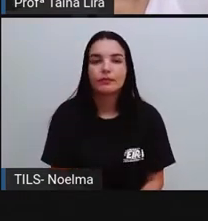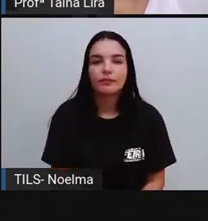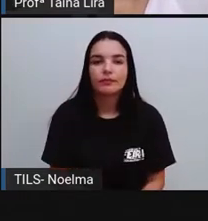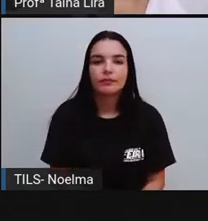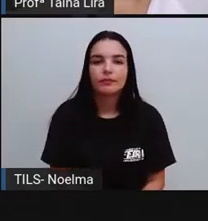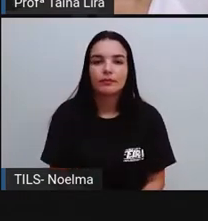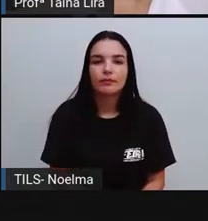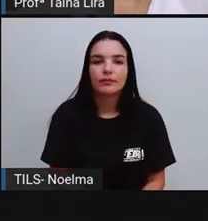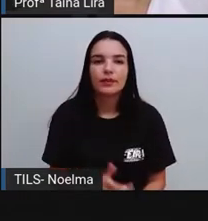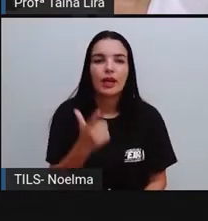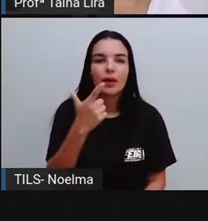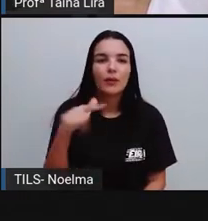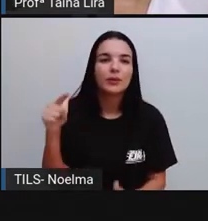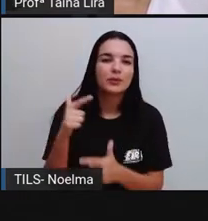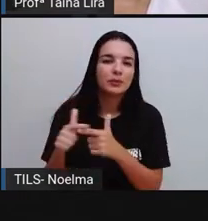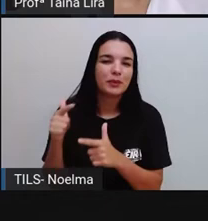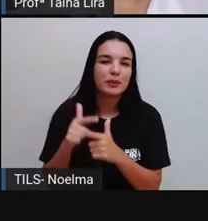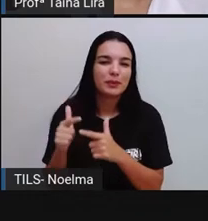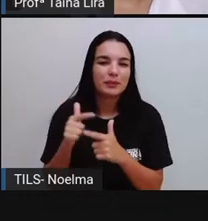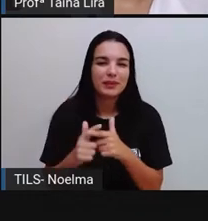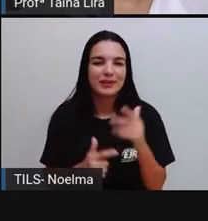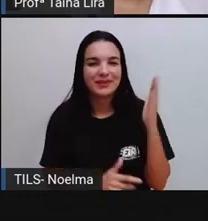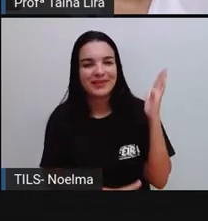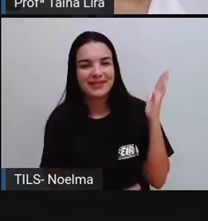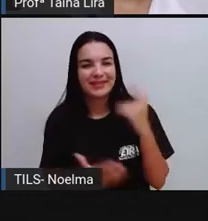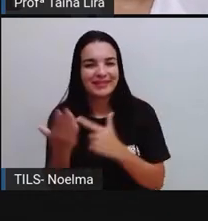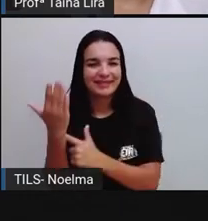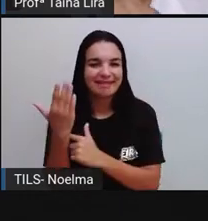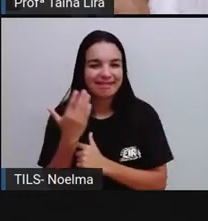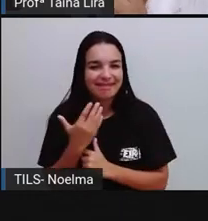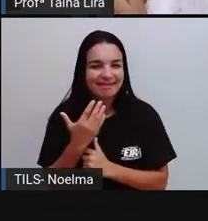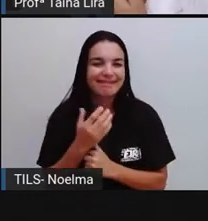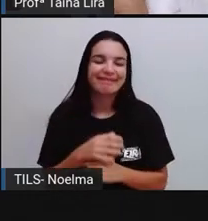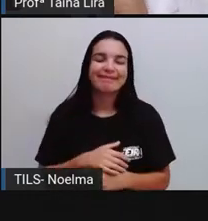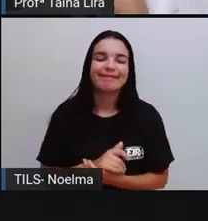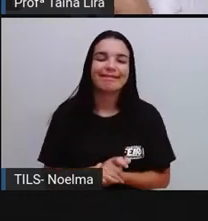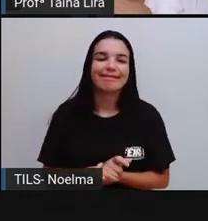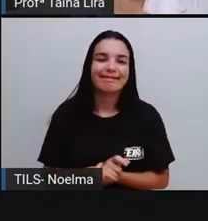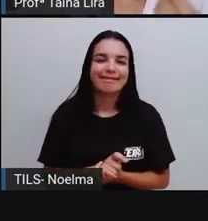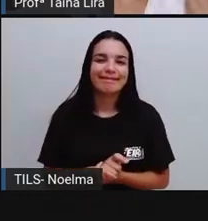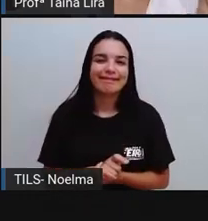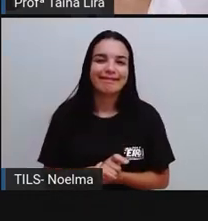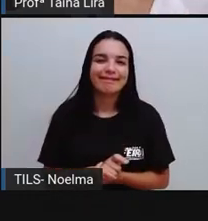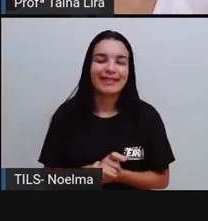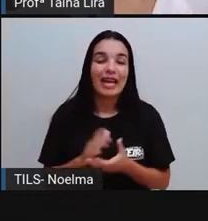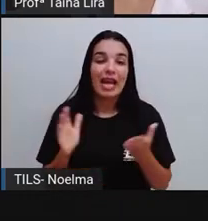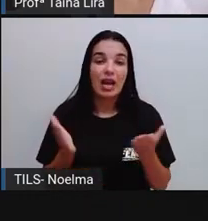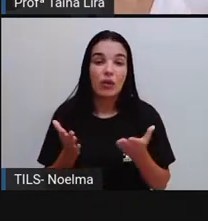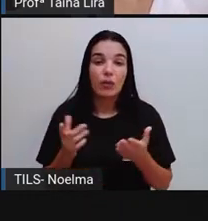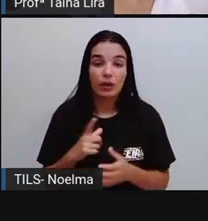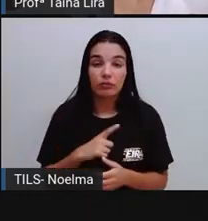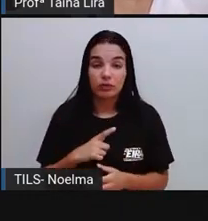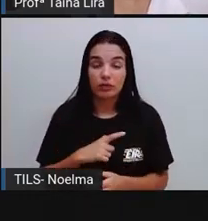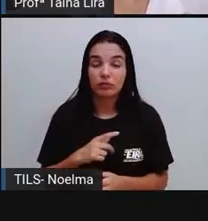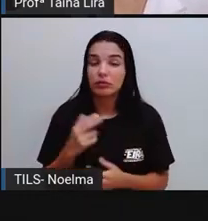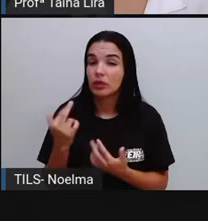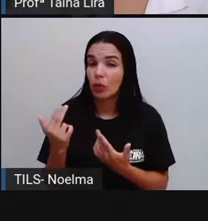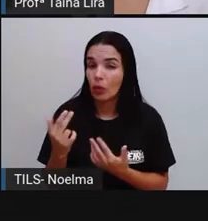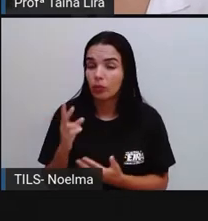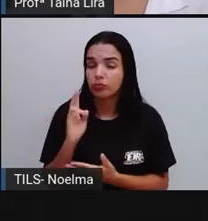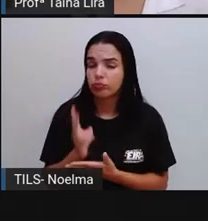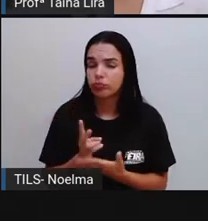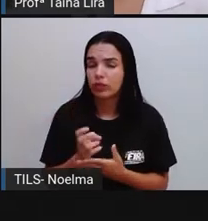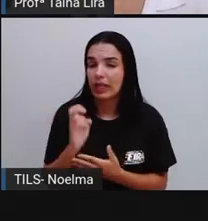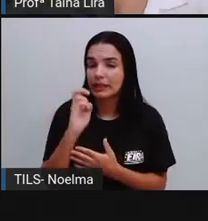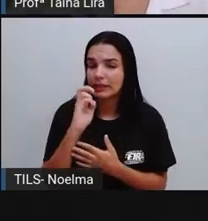Bom, mais um probleminha aí para o segundo ano me ajudar a resolver, tá? Agora, esses mesmos 5